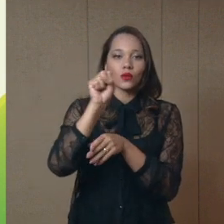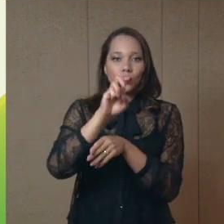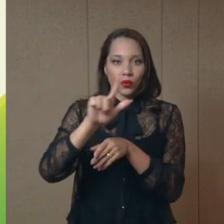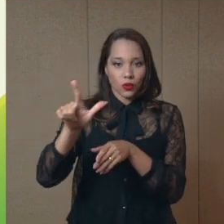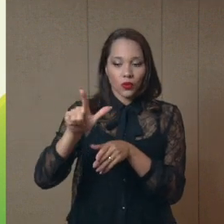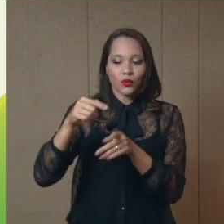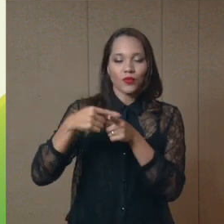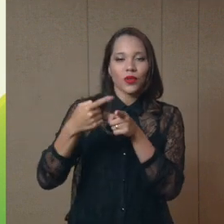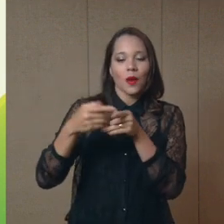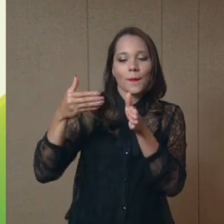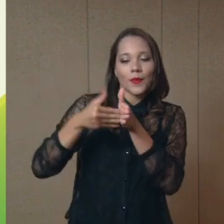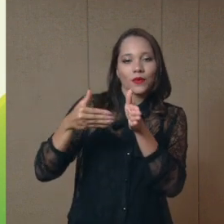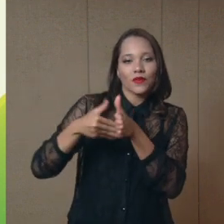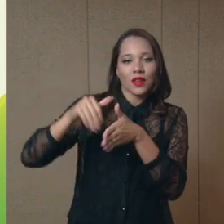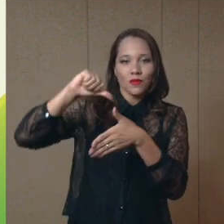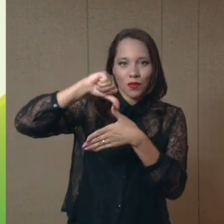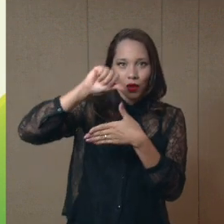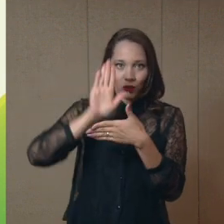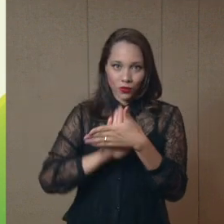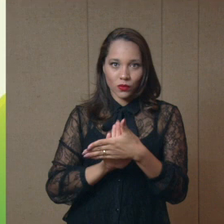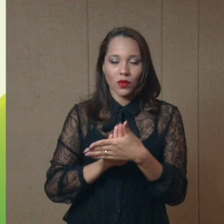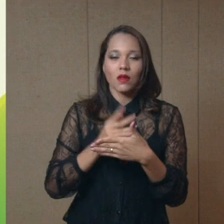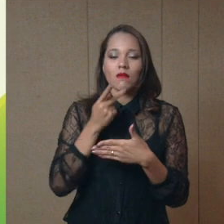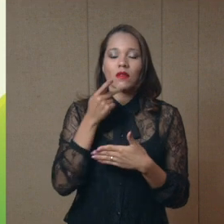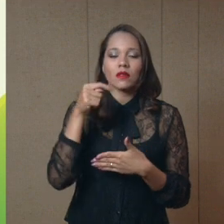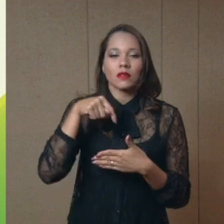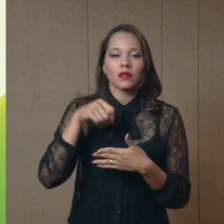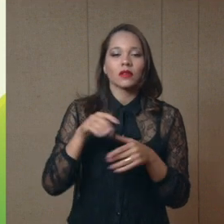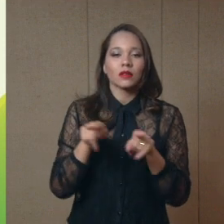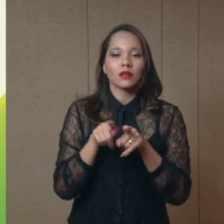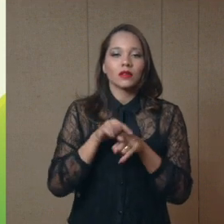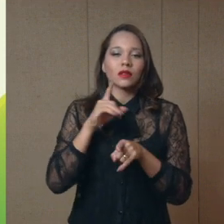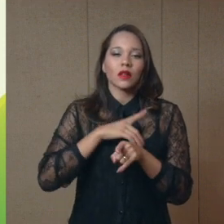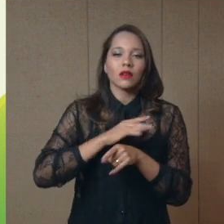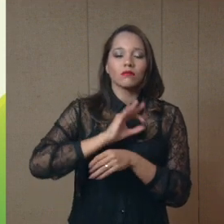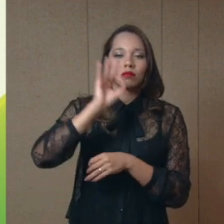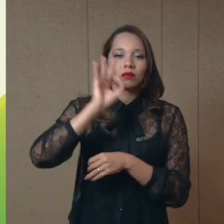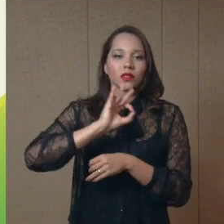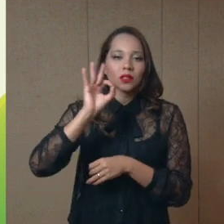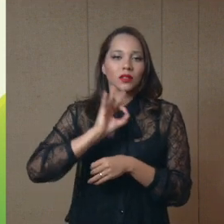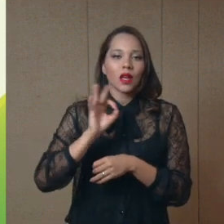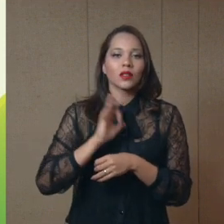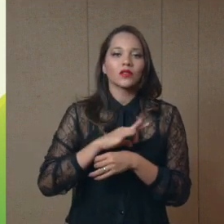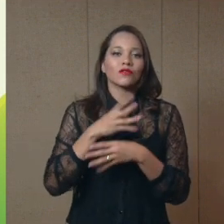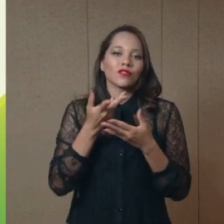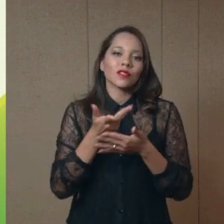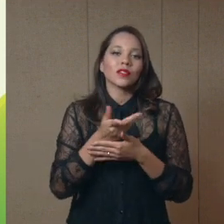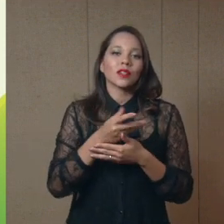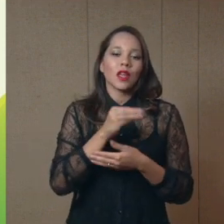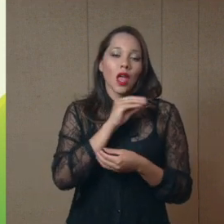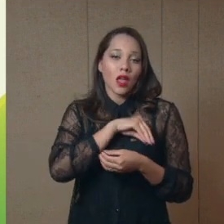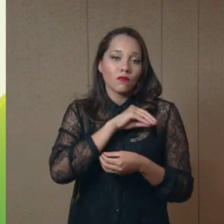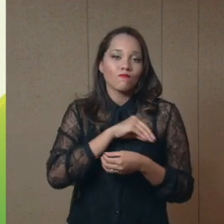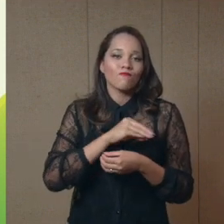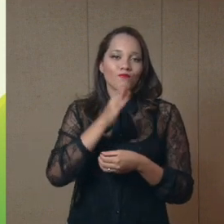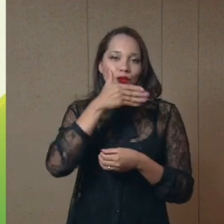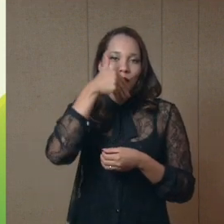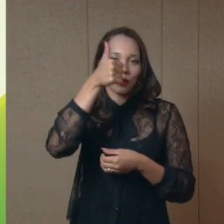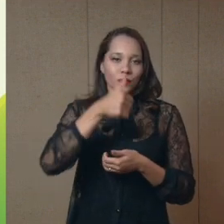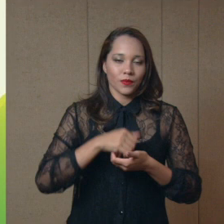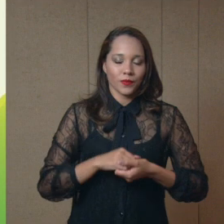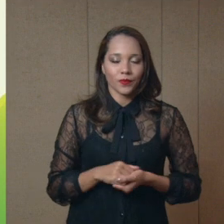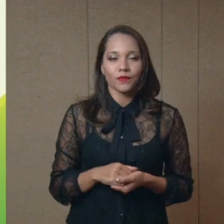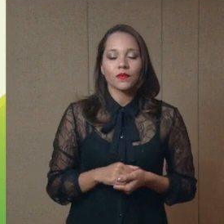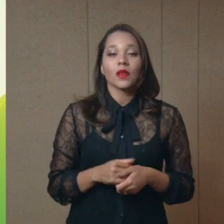essa fronteira do mercosul que a gente está tratando aqui também têm índices de rendimentos melhores né é